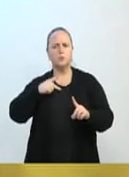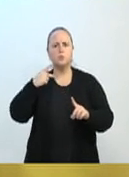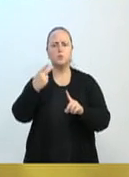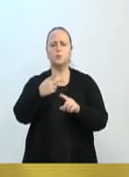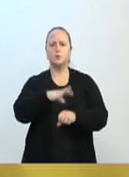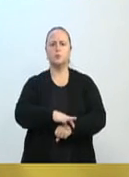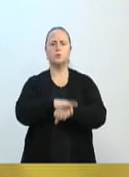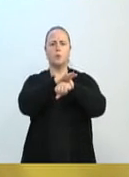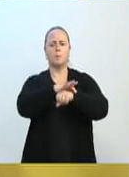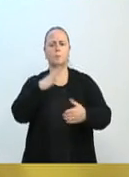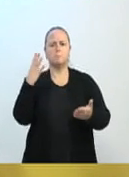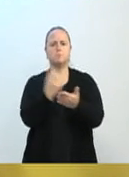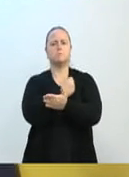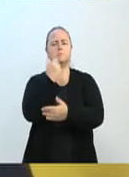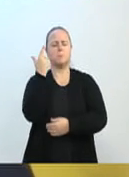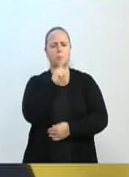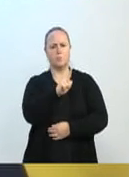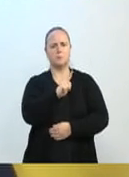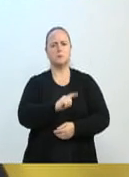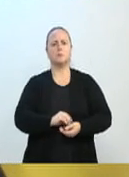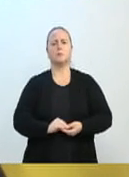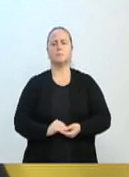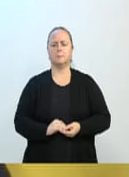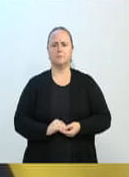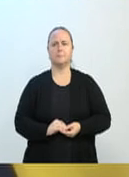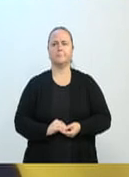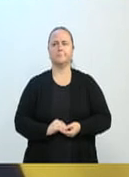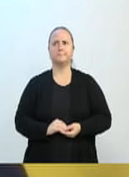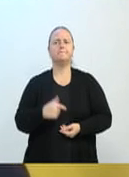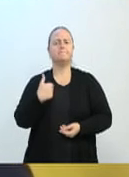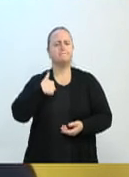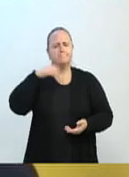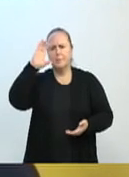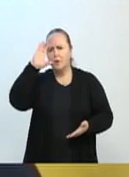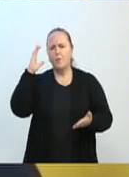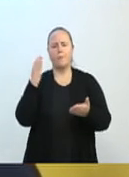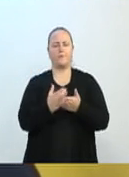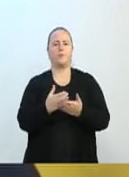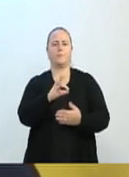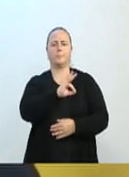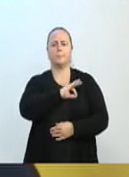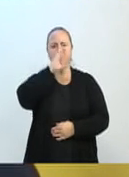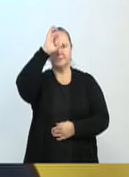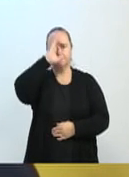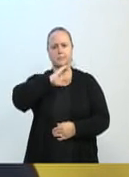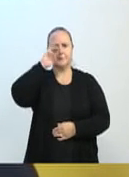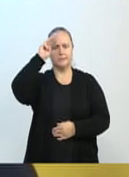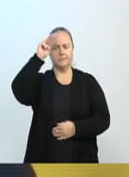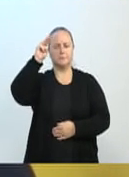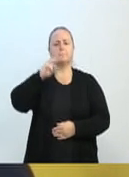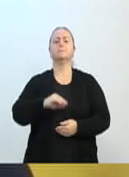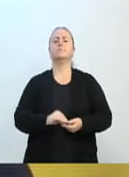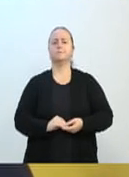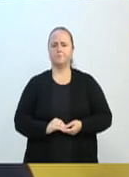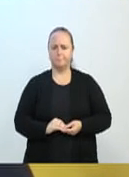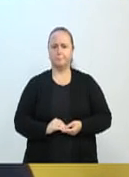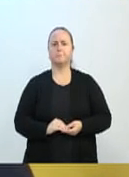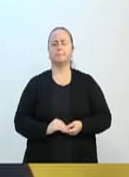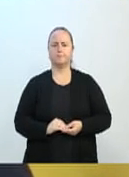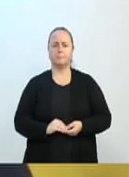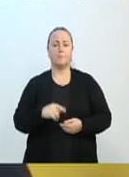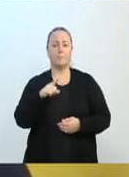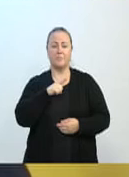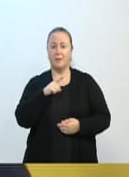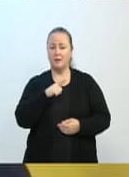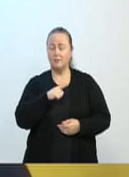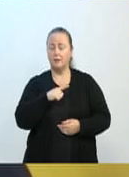para nossa gente eu sempre disse confio muito na Polícia Civil e polícia militar e tem o números aqui que são